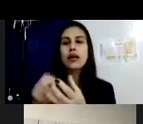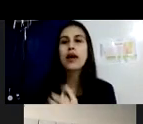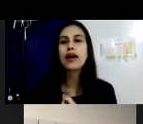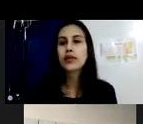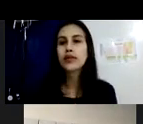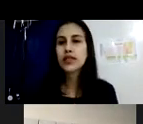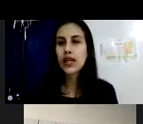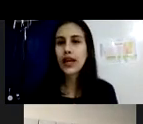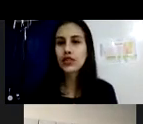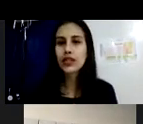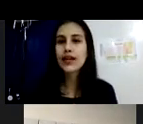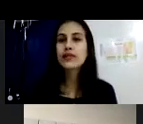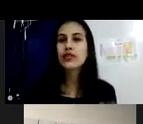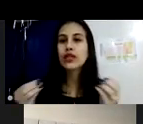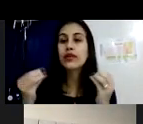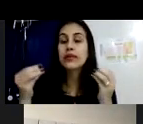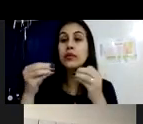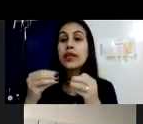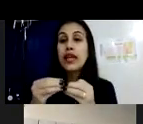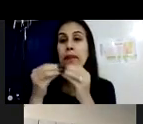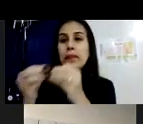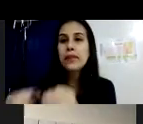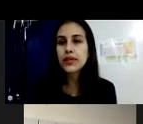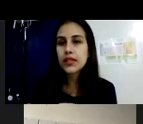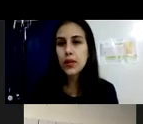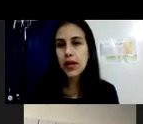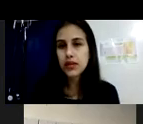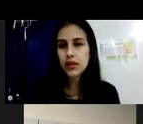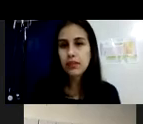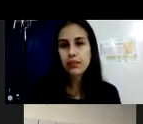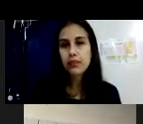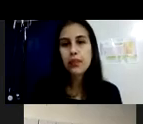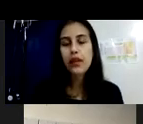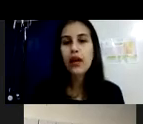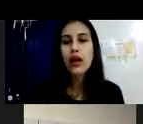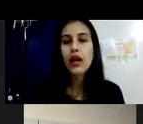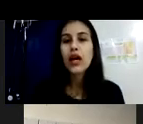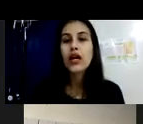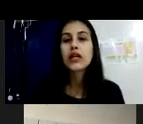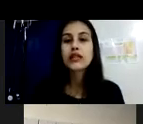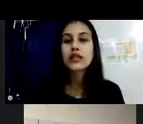cuidadores que trabalham com esse paciente, tá? Vocês formarem uma equipe em prol da segurança.